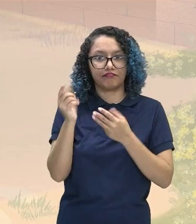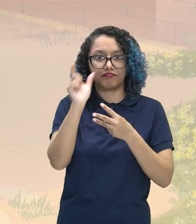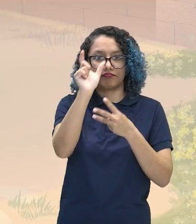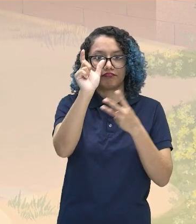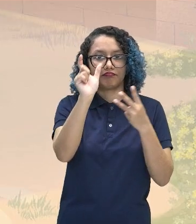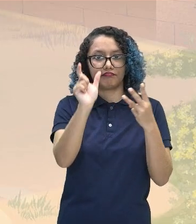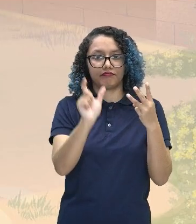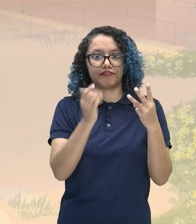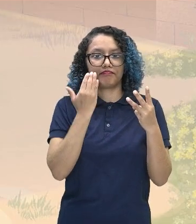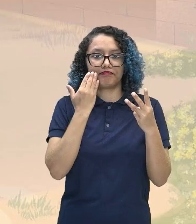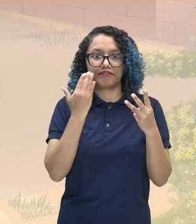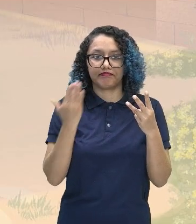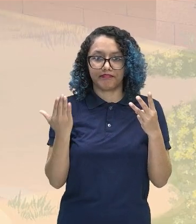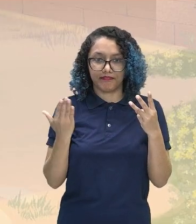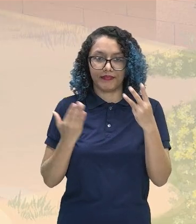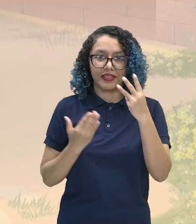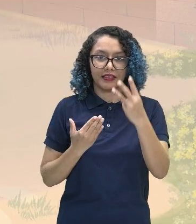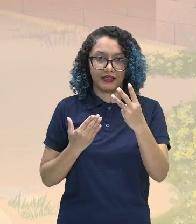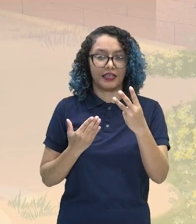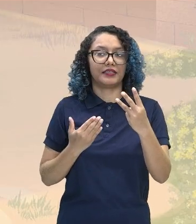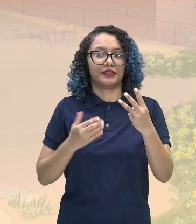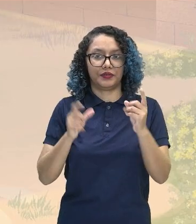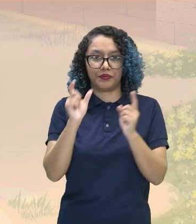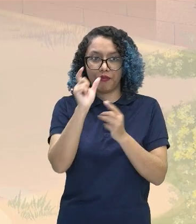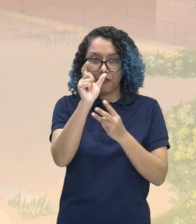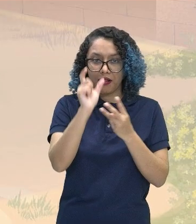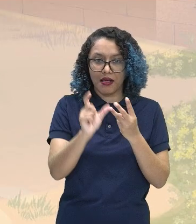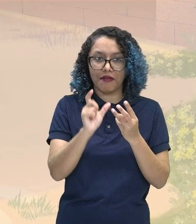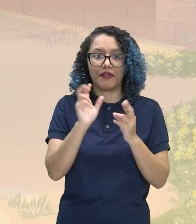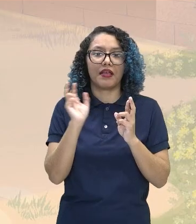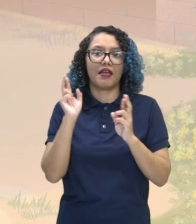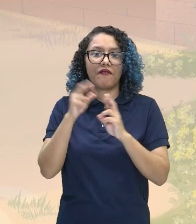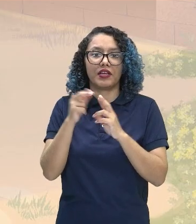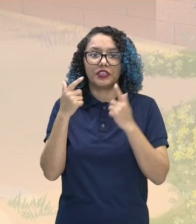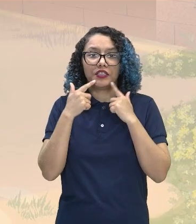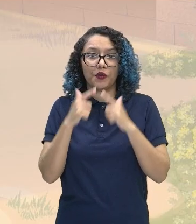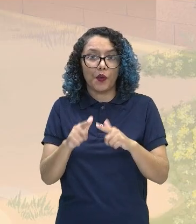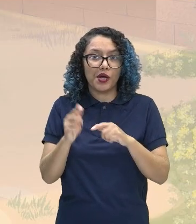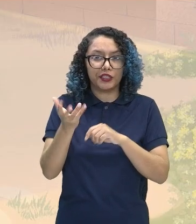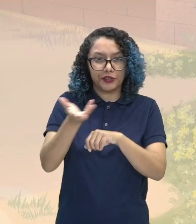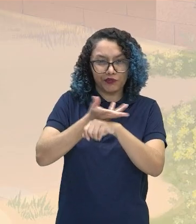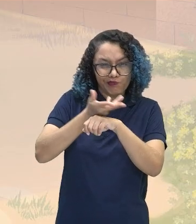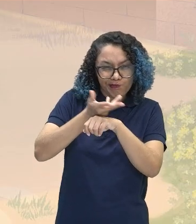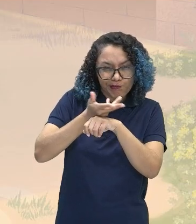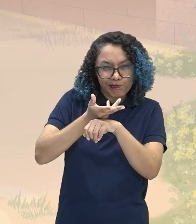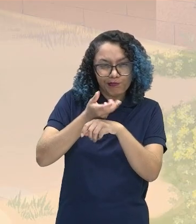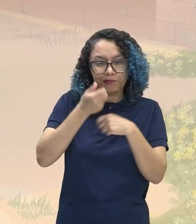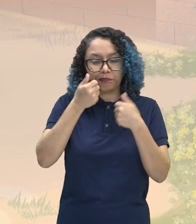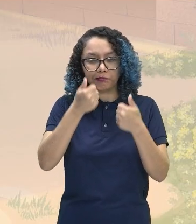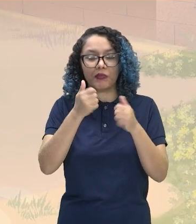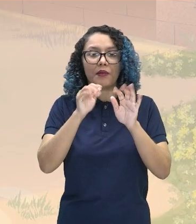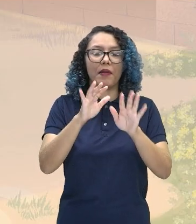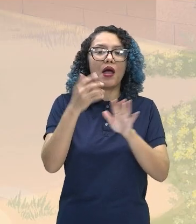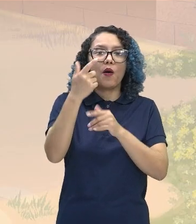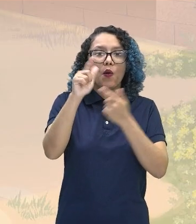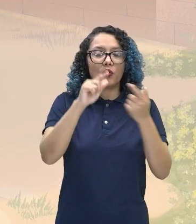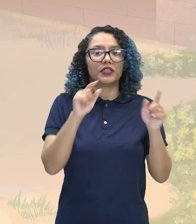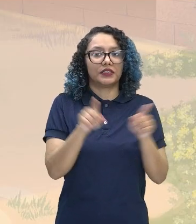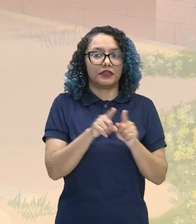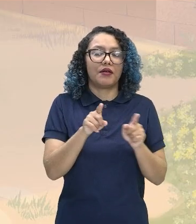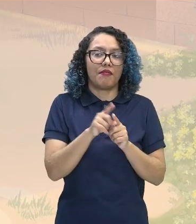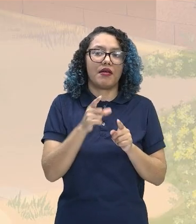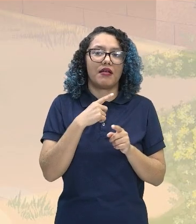credibility. 3 palavras que estão relacionadas à nossa linguagem persuasiva. Nós temos mais algumas palavras para